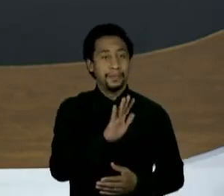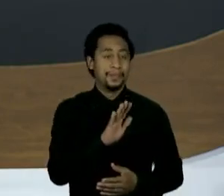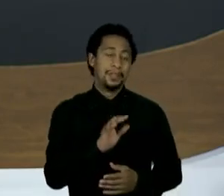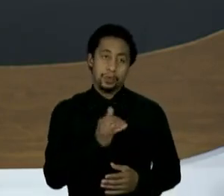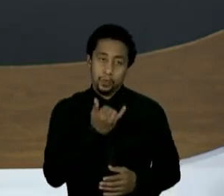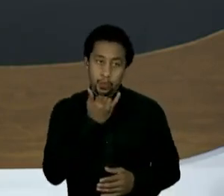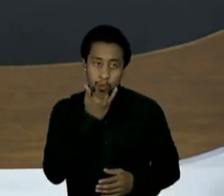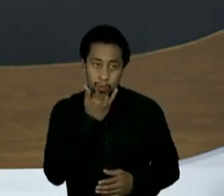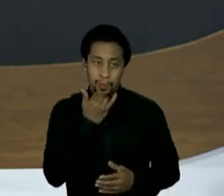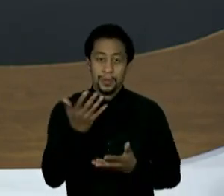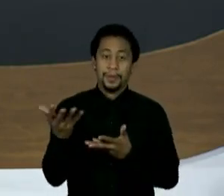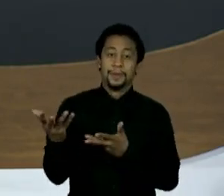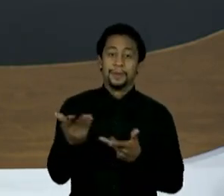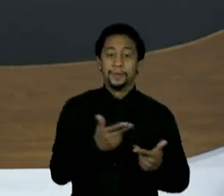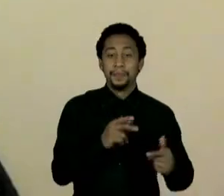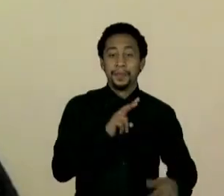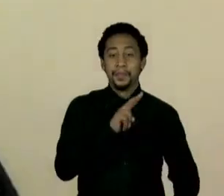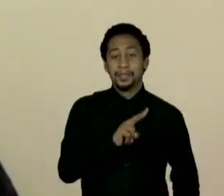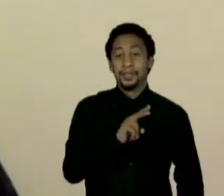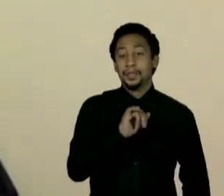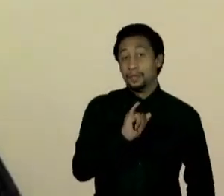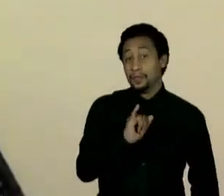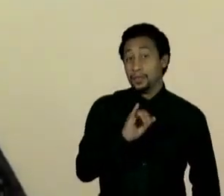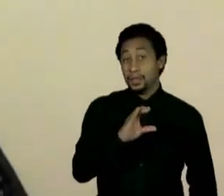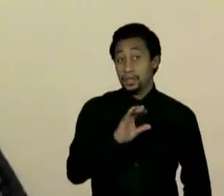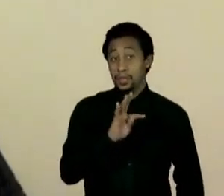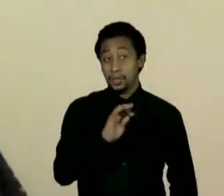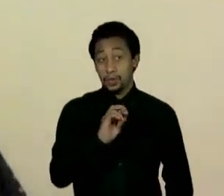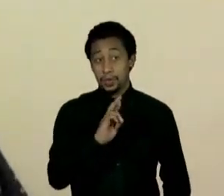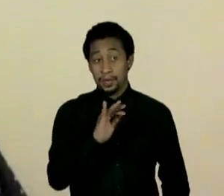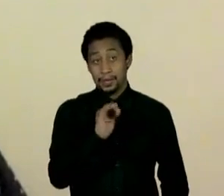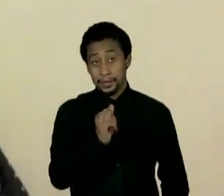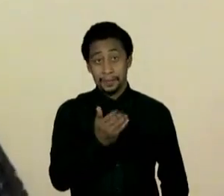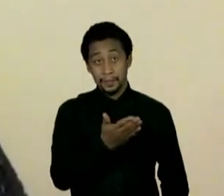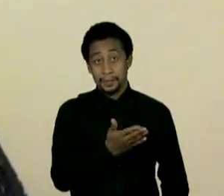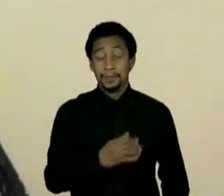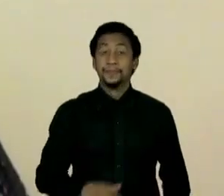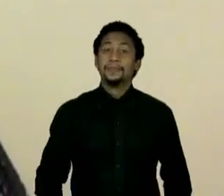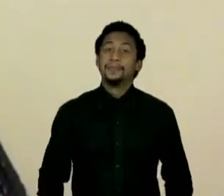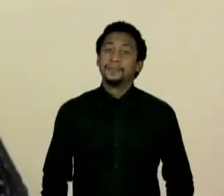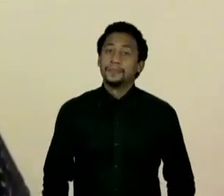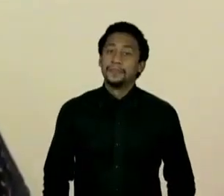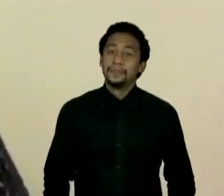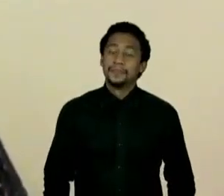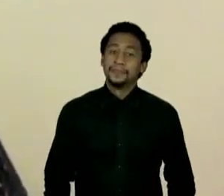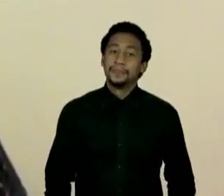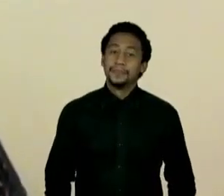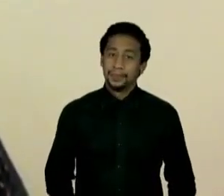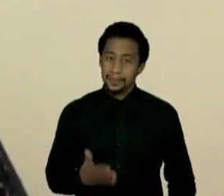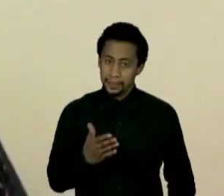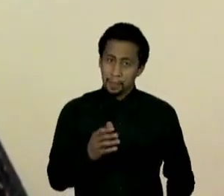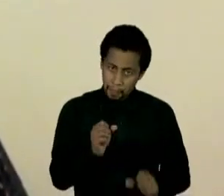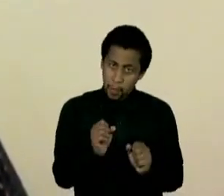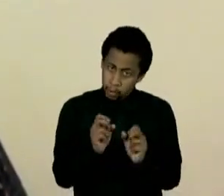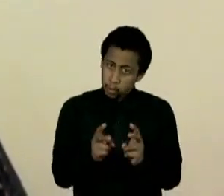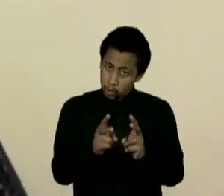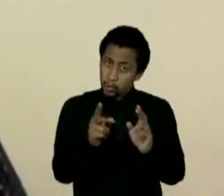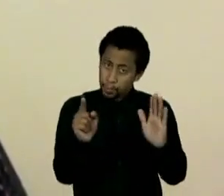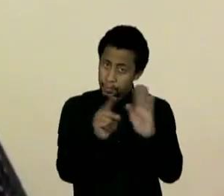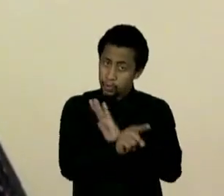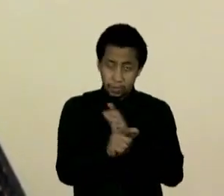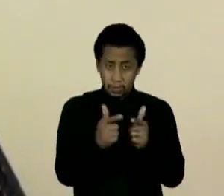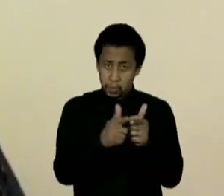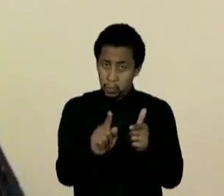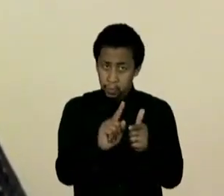pedestre só chamar a Vitória Pode colocar e eu só se o César ser quiser continuar nesse